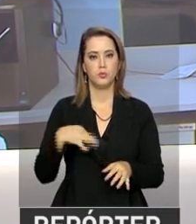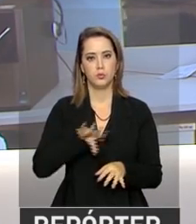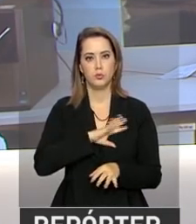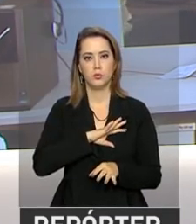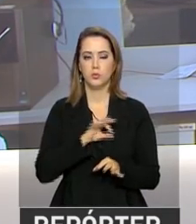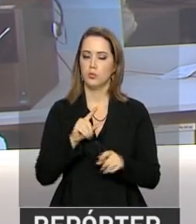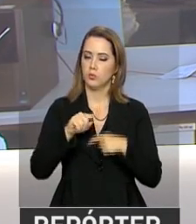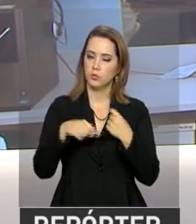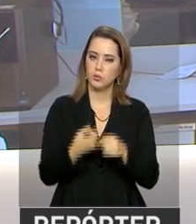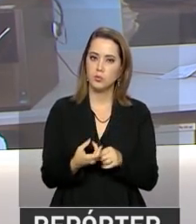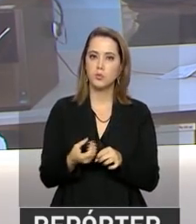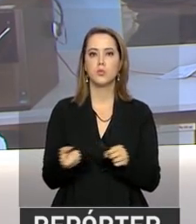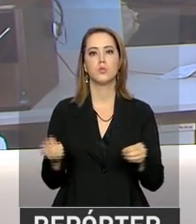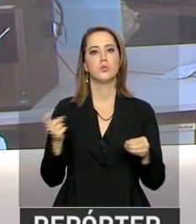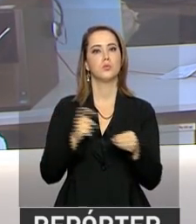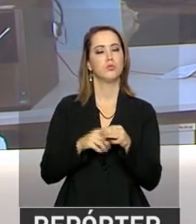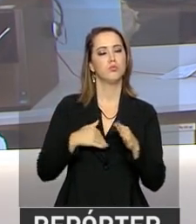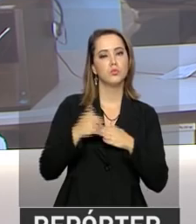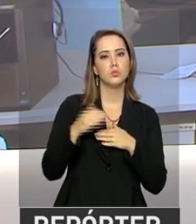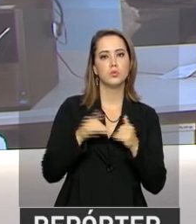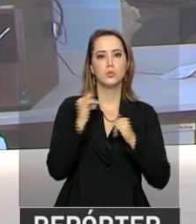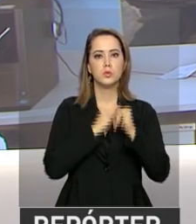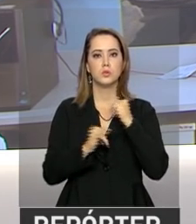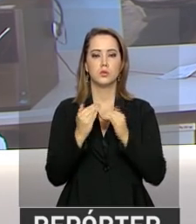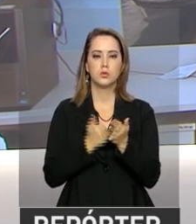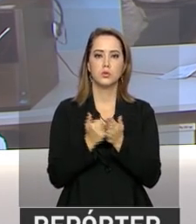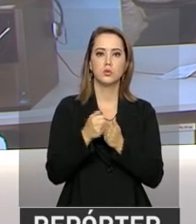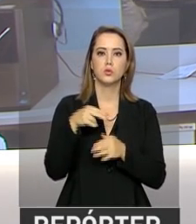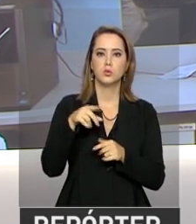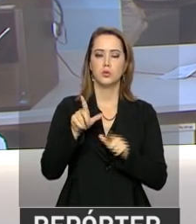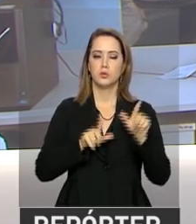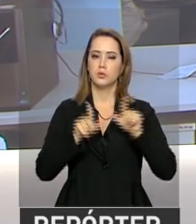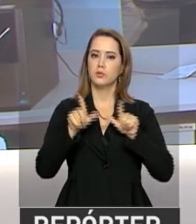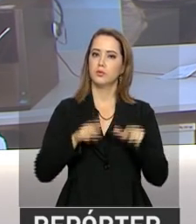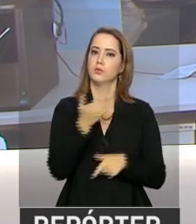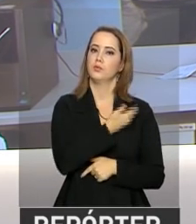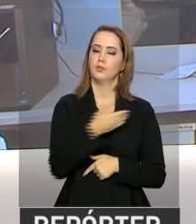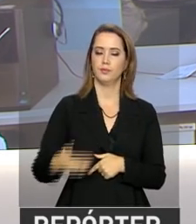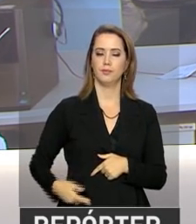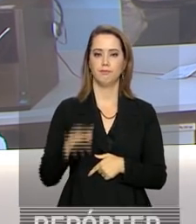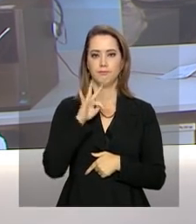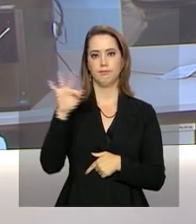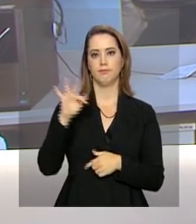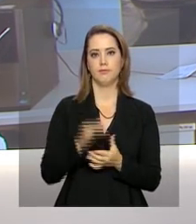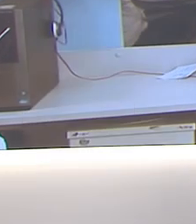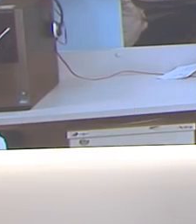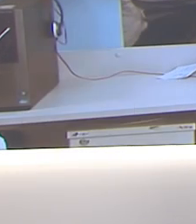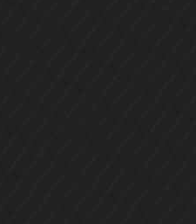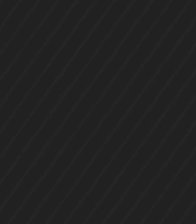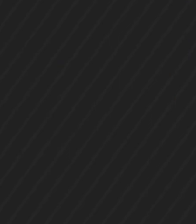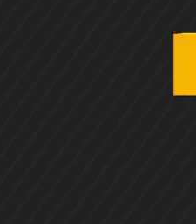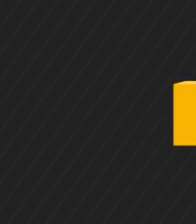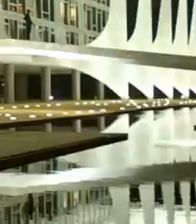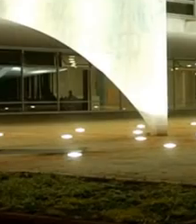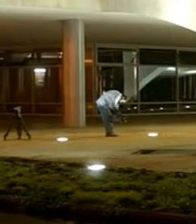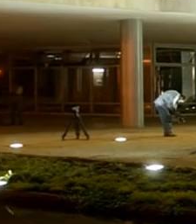podemos voltar a qualquer momento com outras informações. Continue com a gente. NBR, a TV do governo federal.